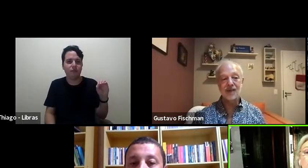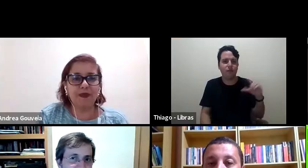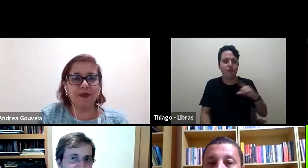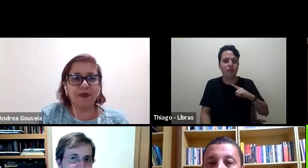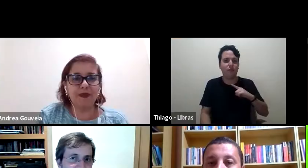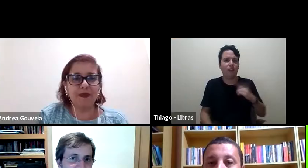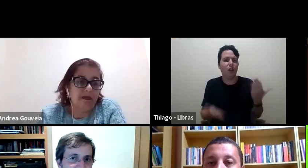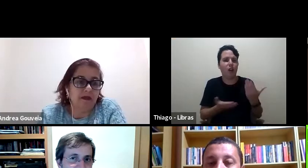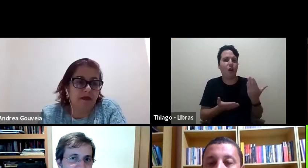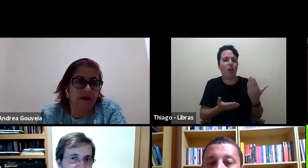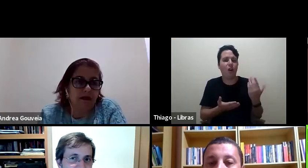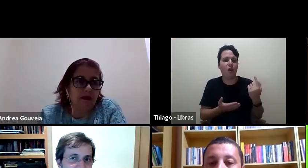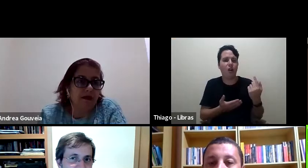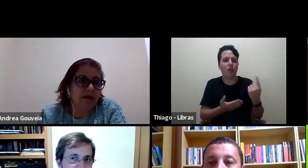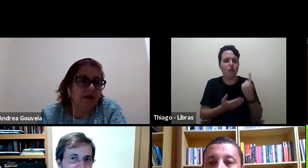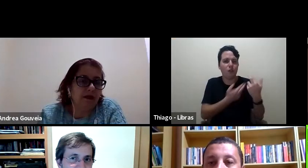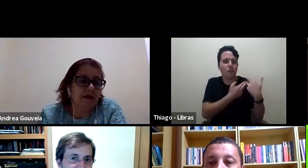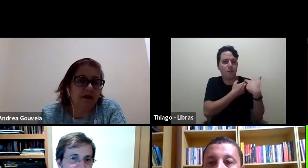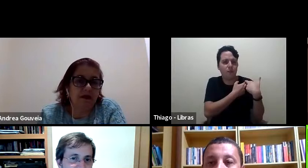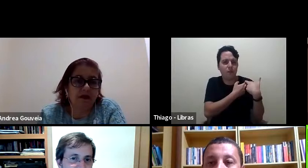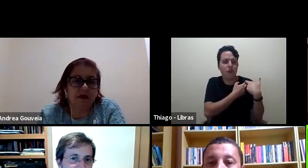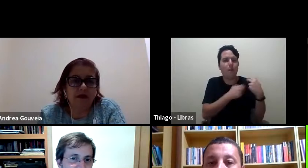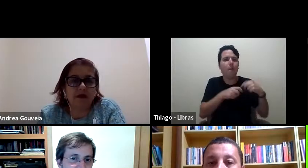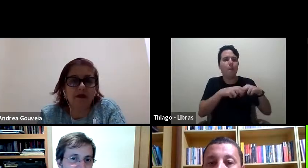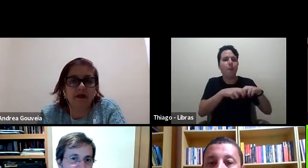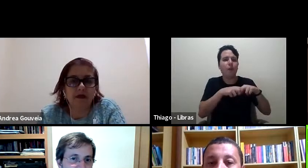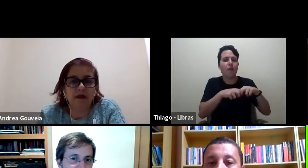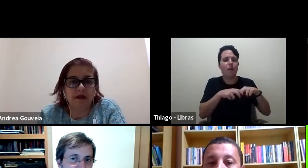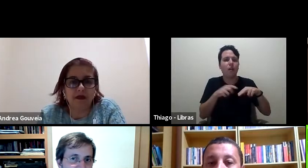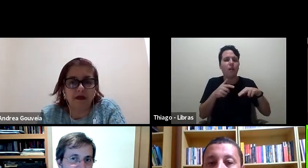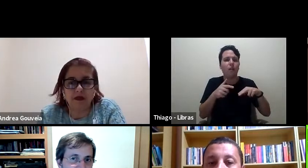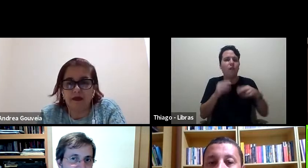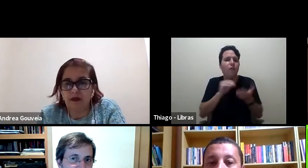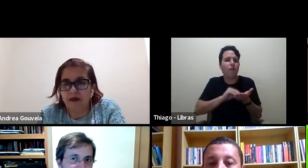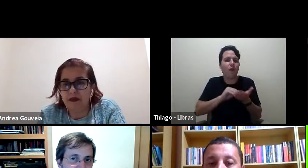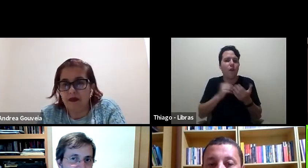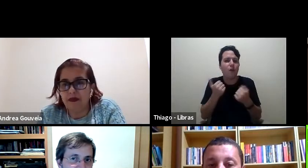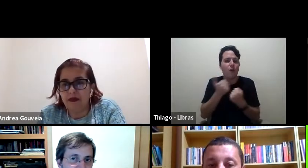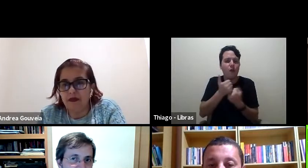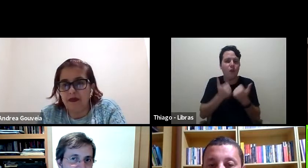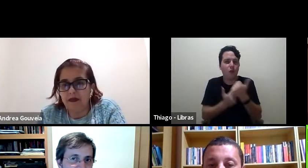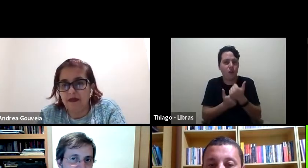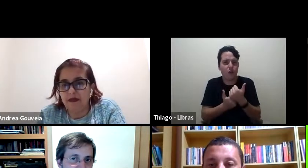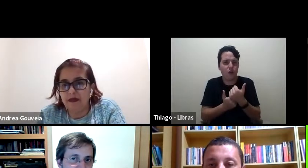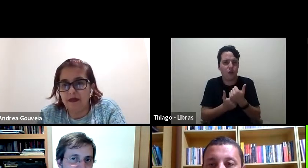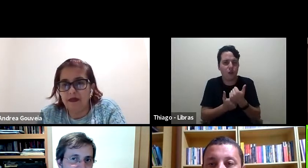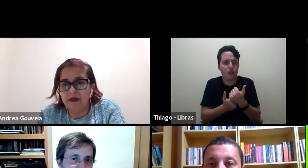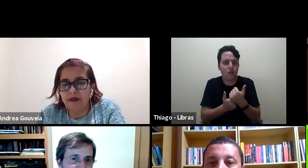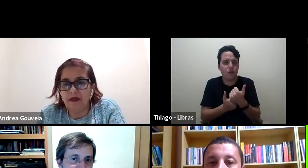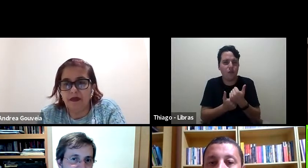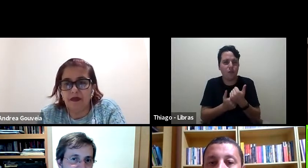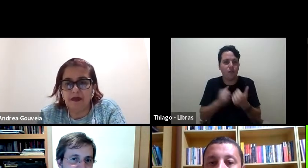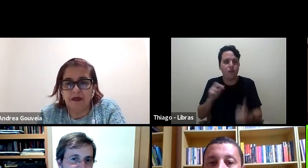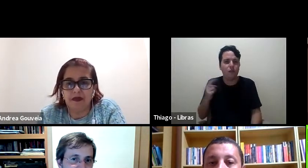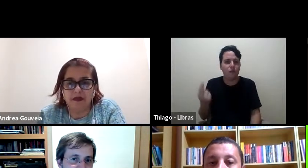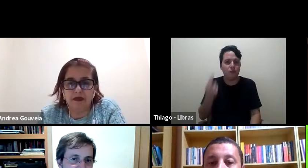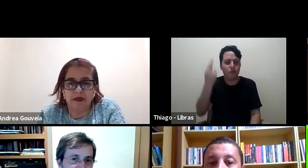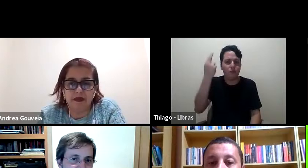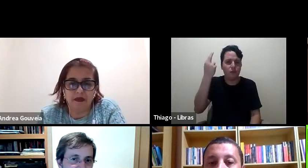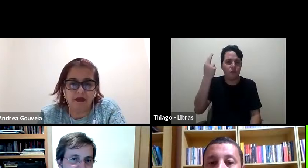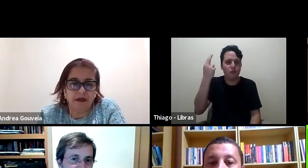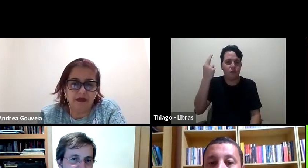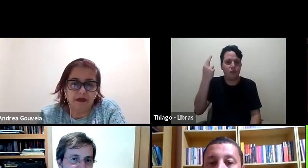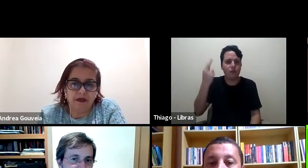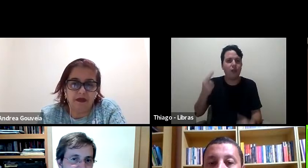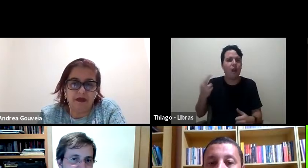responsável pela tradução sem poder ter o revezamento do seu parceiro dessa noite o Raul Raul